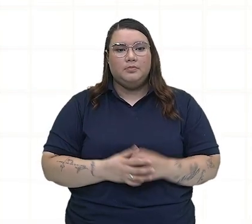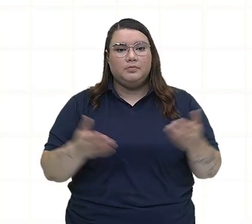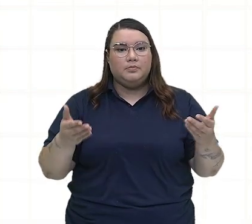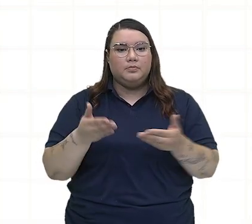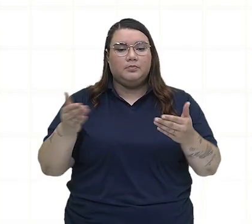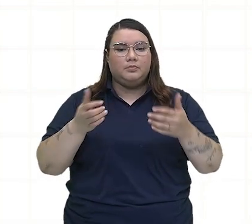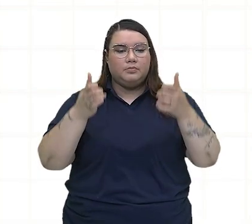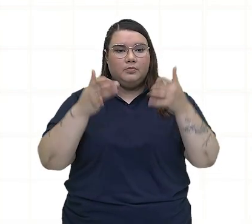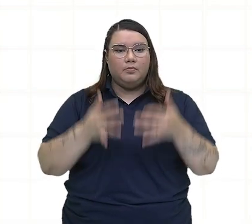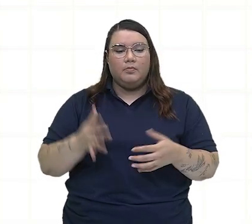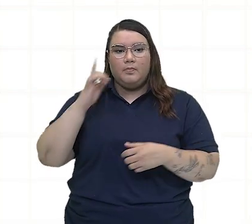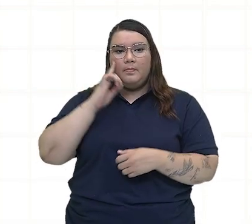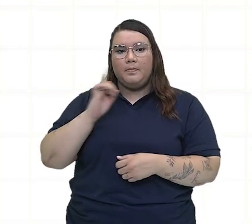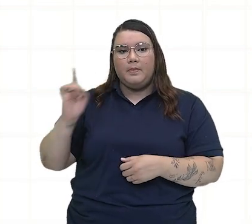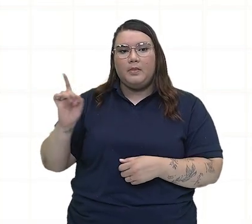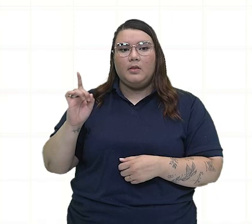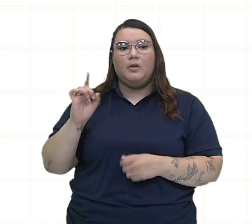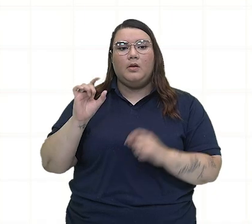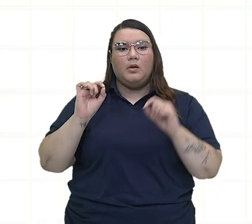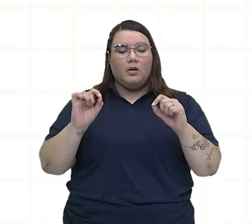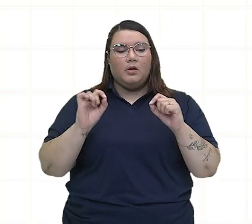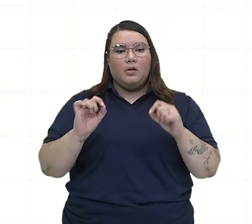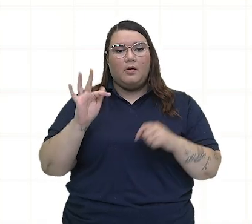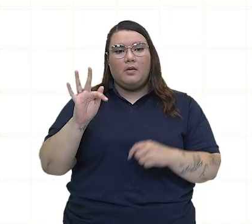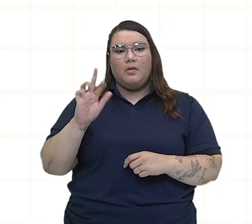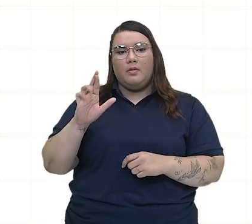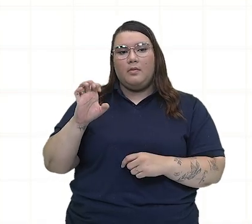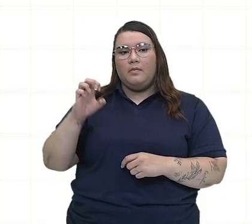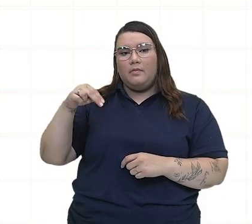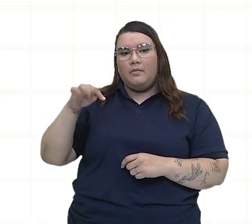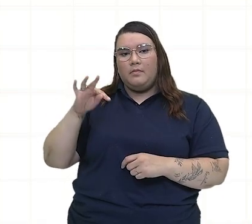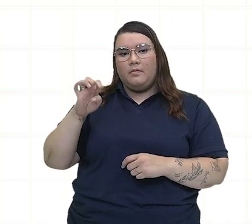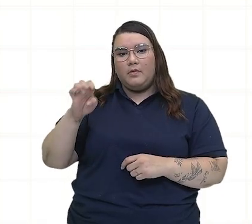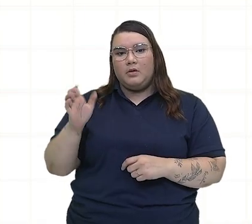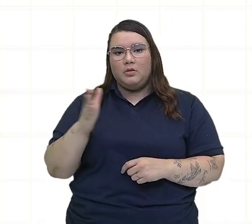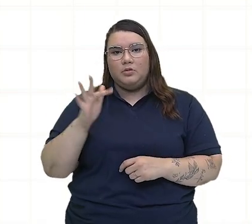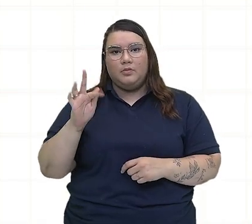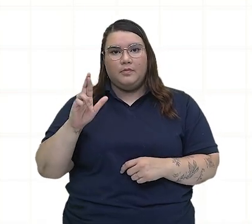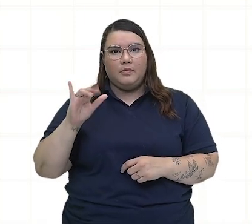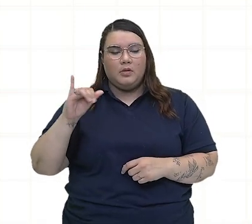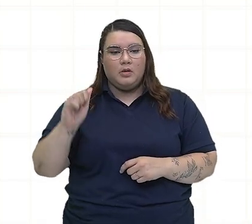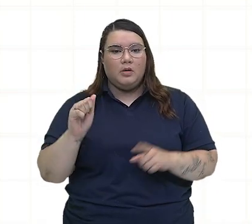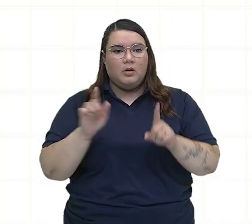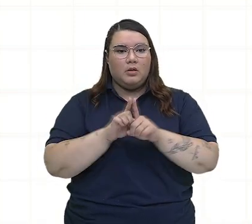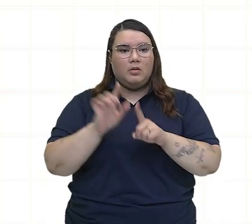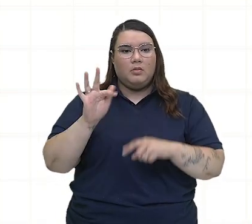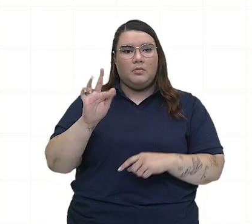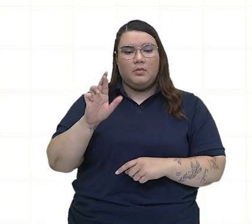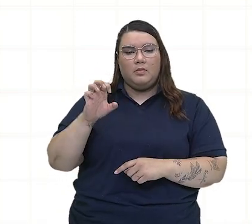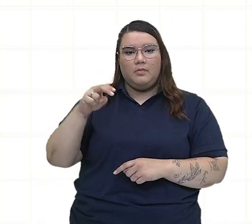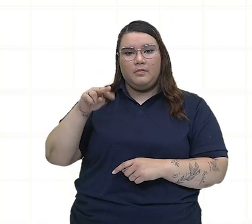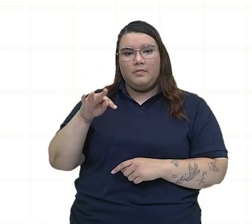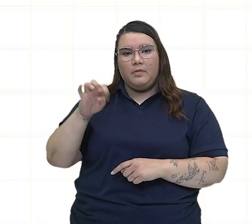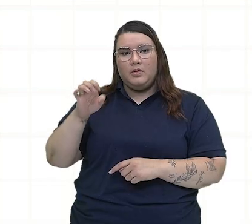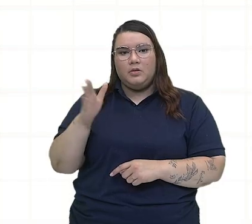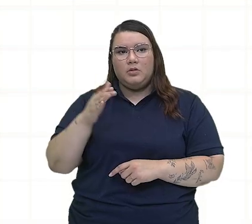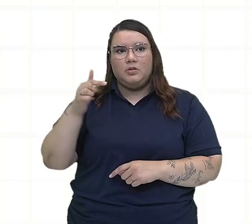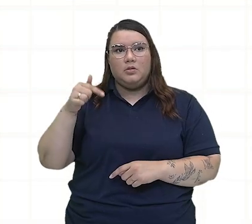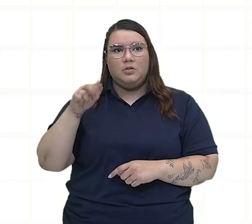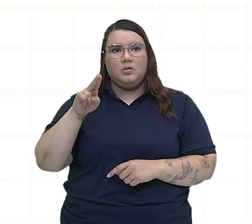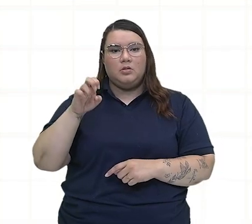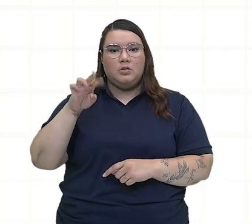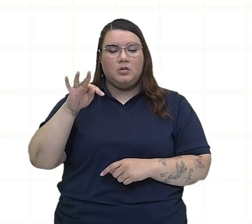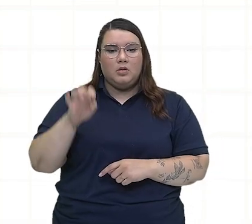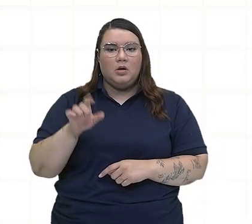Temos agora a questão da frente fria e a frente quente. A frente é o nome dado quando